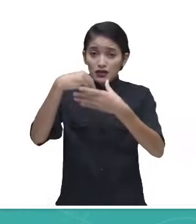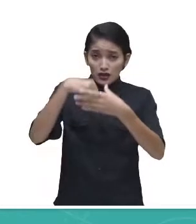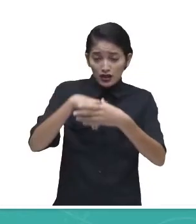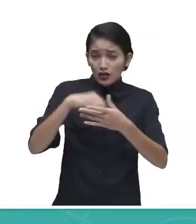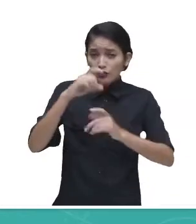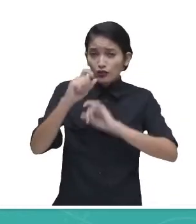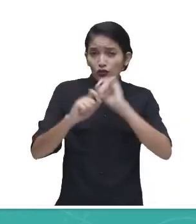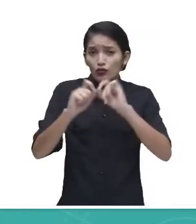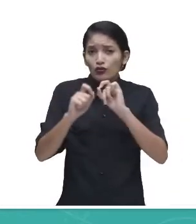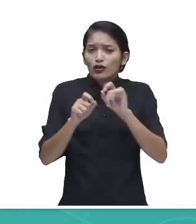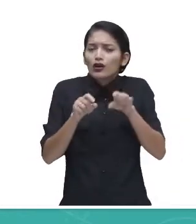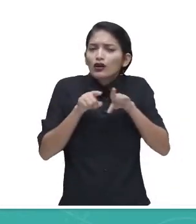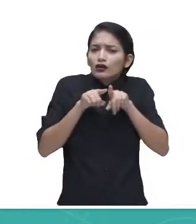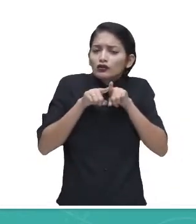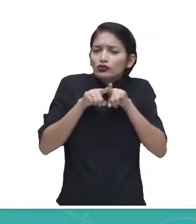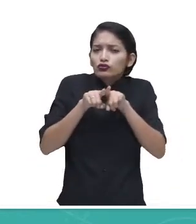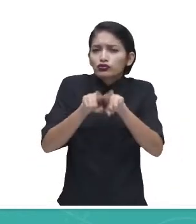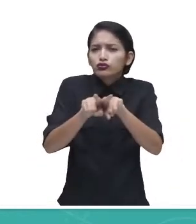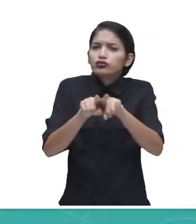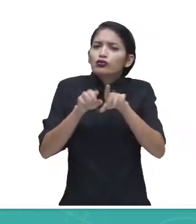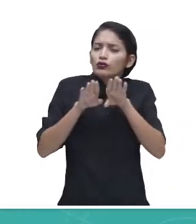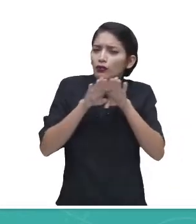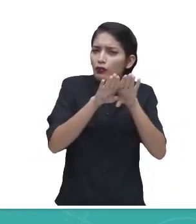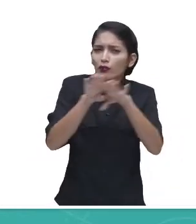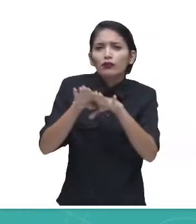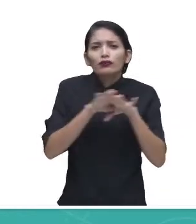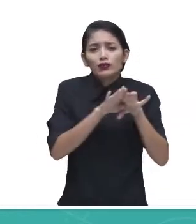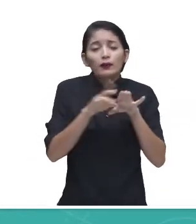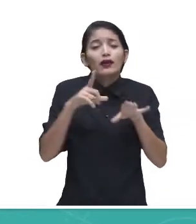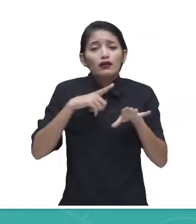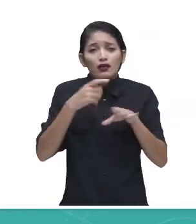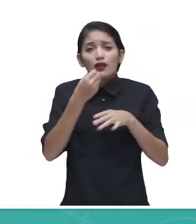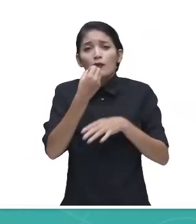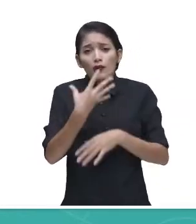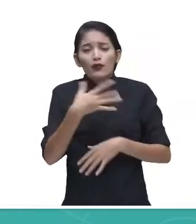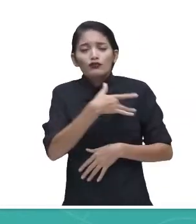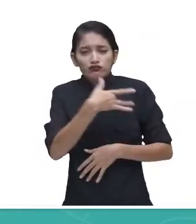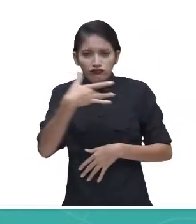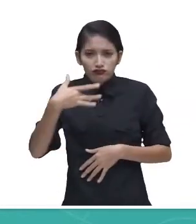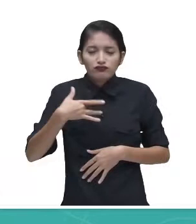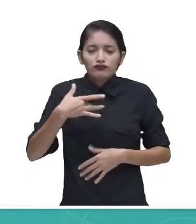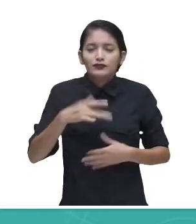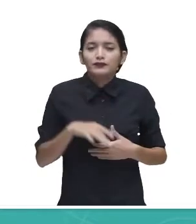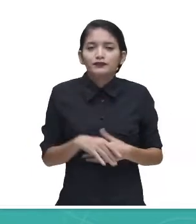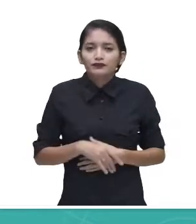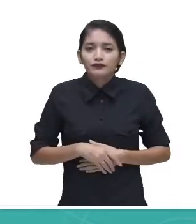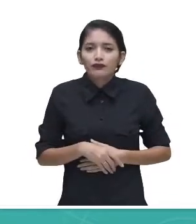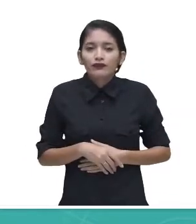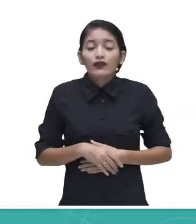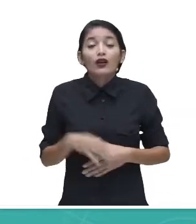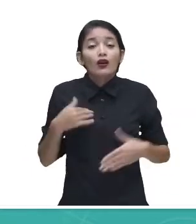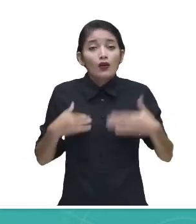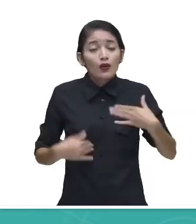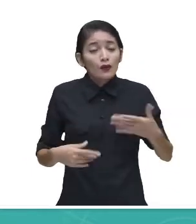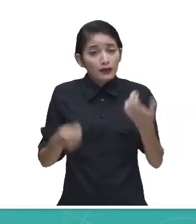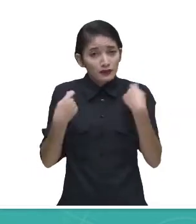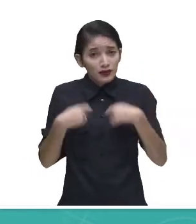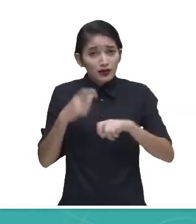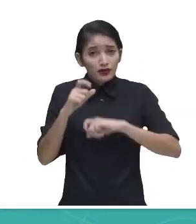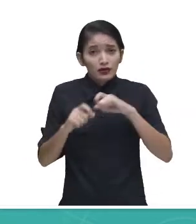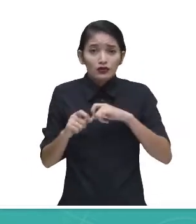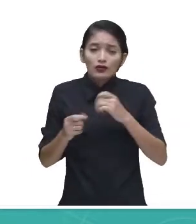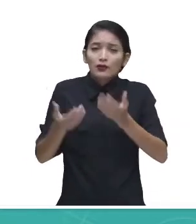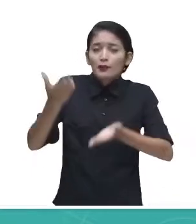ali alinhados para que a gente possa ter um bom funcionamento do nosso corpo, né? Para o corpo funcionar, é necessário